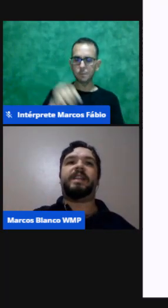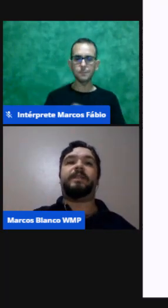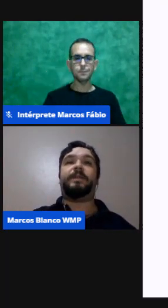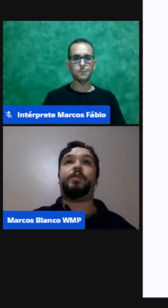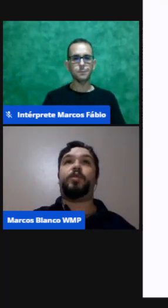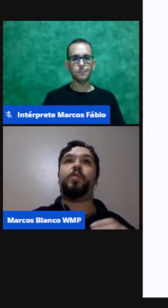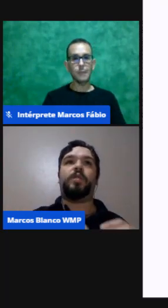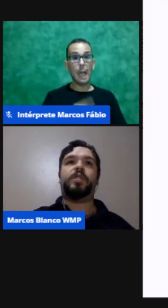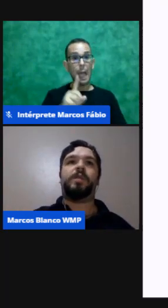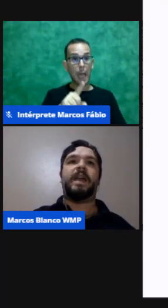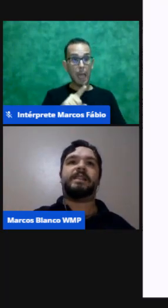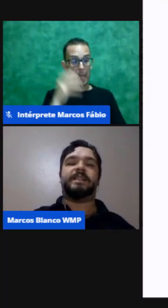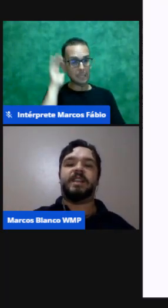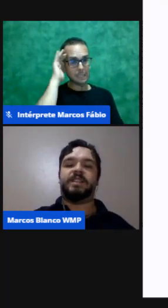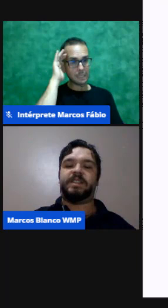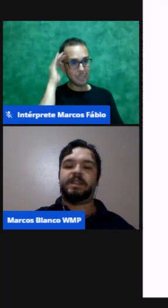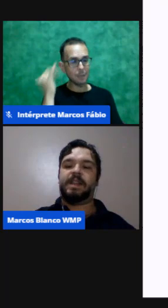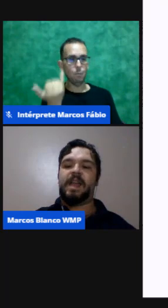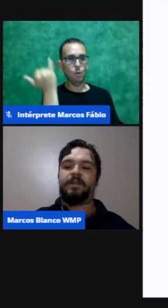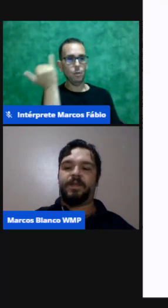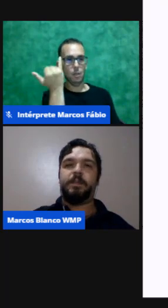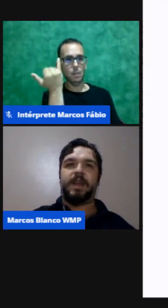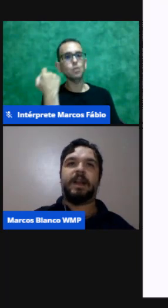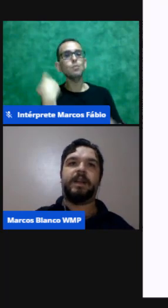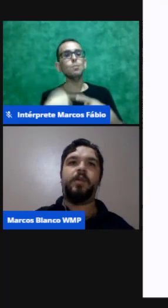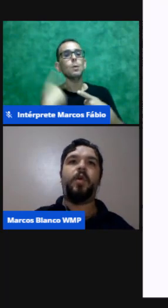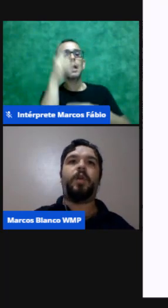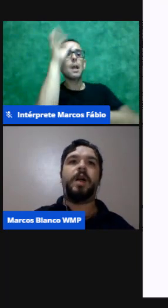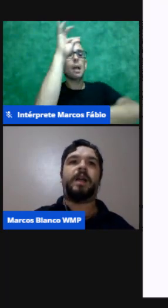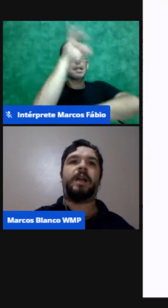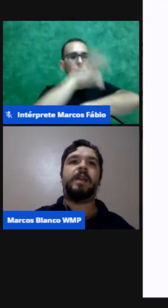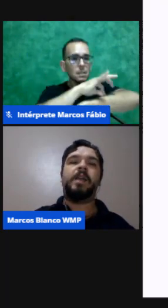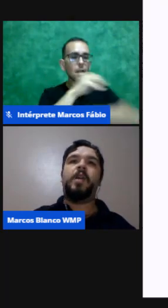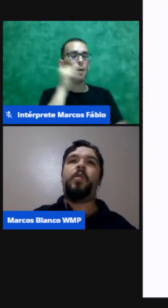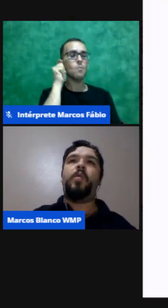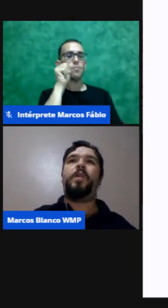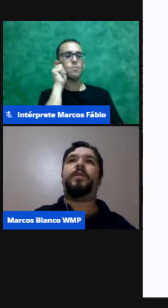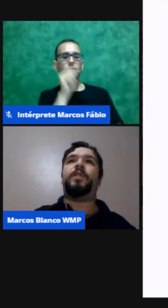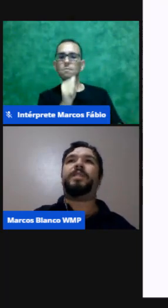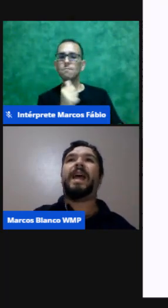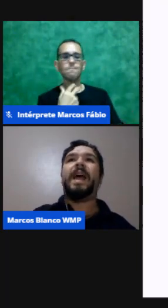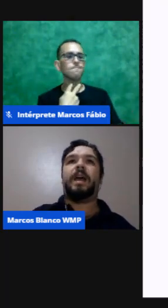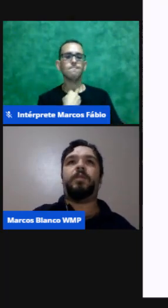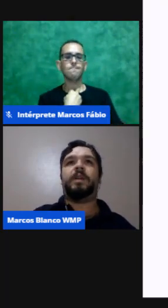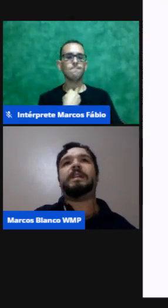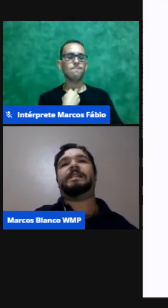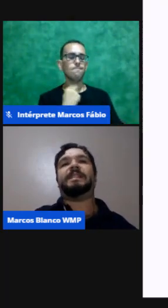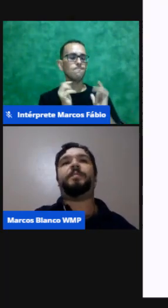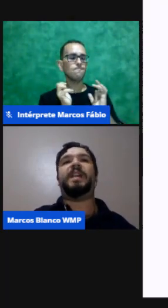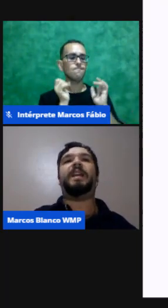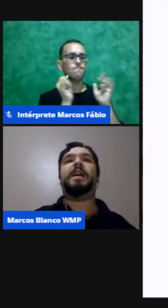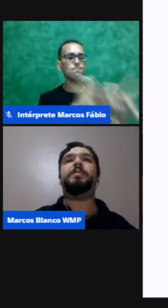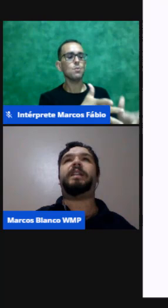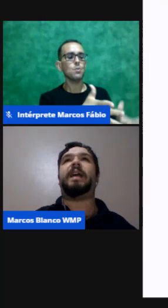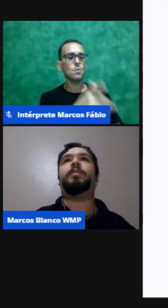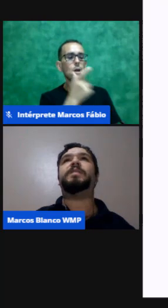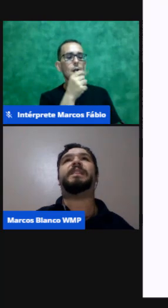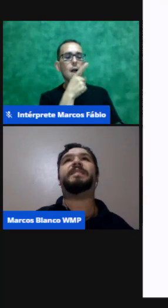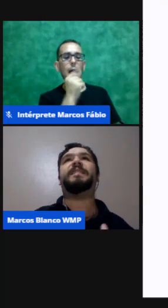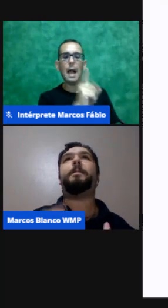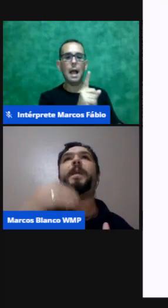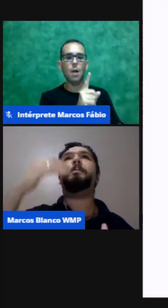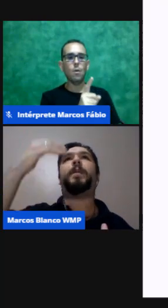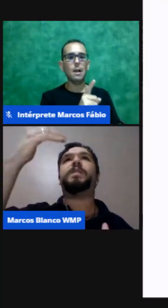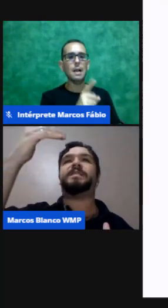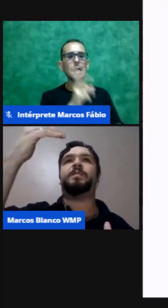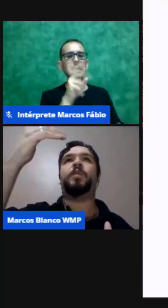gente entender que o Aedes aegypti, a fêmea, né, ela não coloca o ovo na água, é sempre na lâmina d'água,